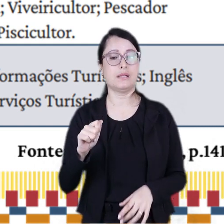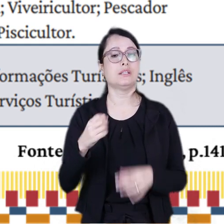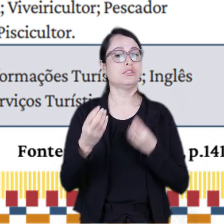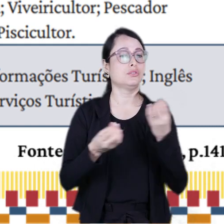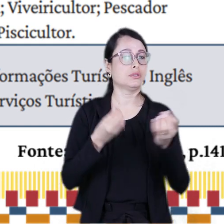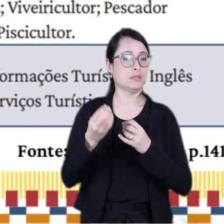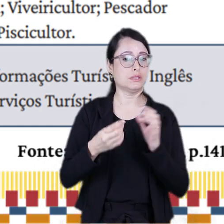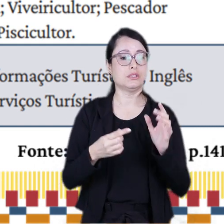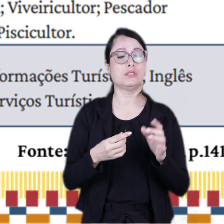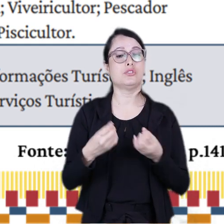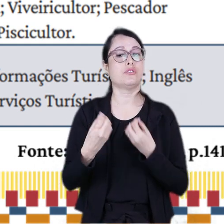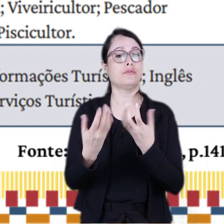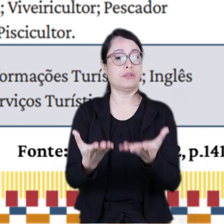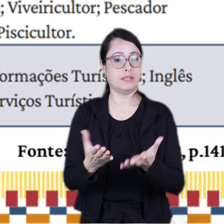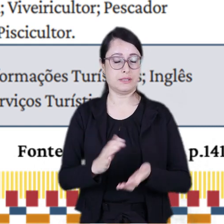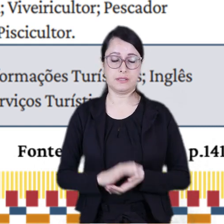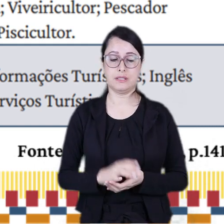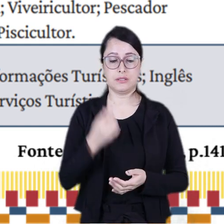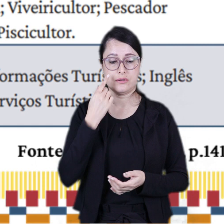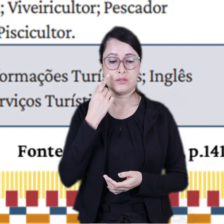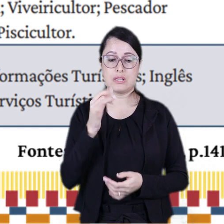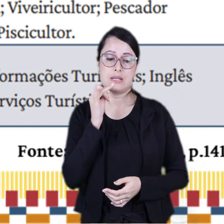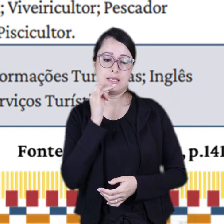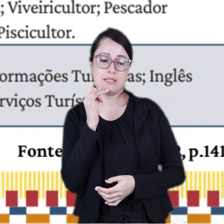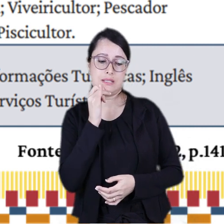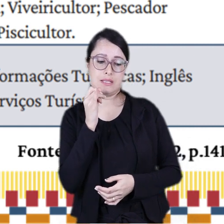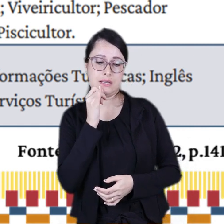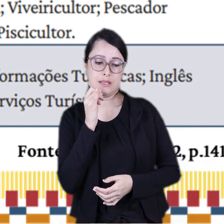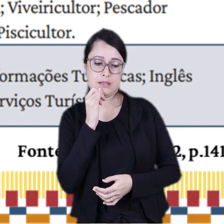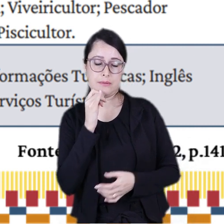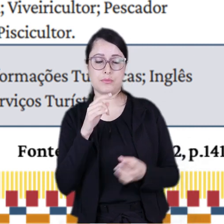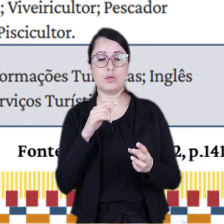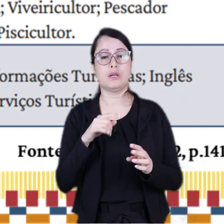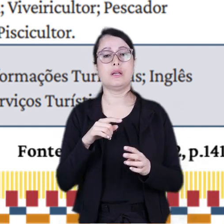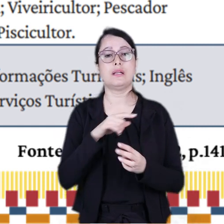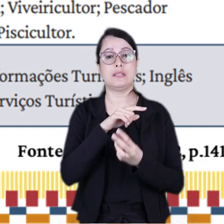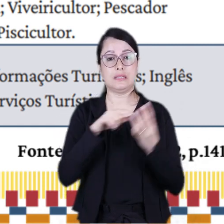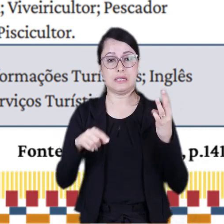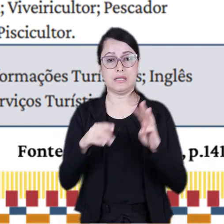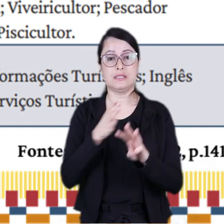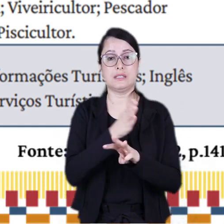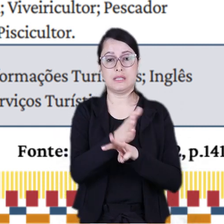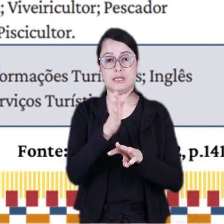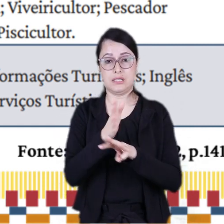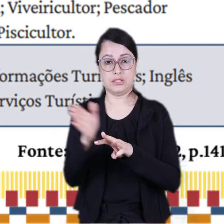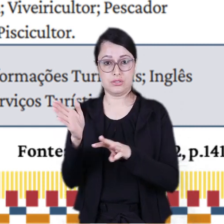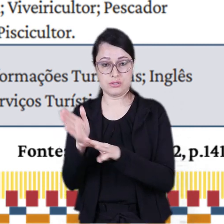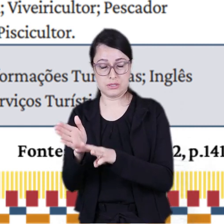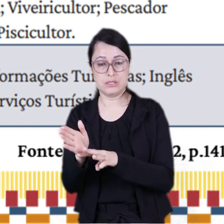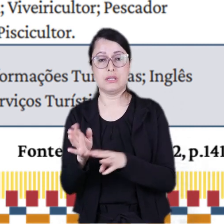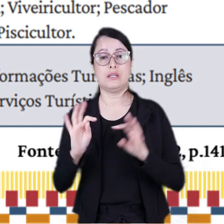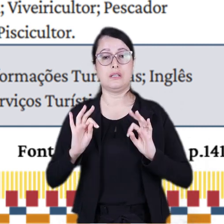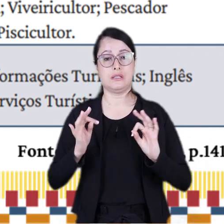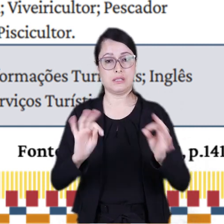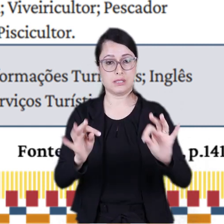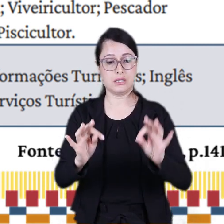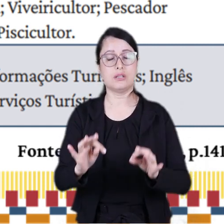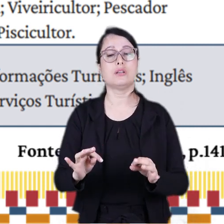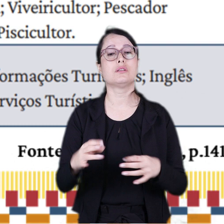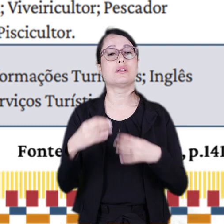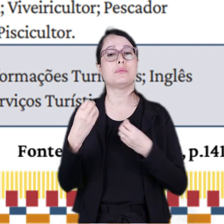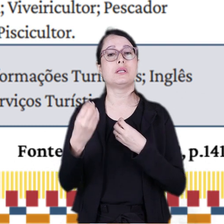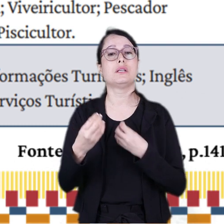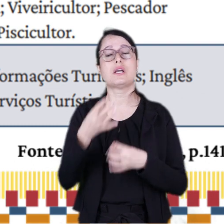e aí gente nós vamos apresentar para vocês agora gostaríamos que vocês pudessem acompanhar o mapa de demandas e possibilidades de oferta